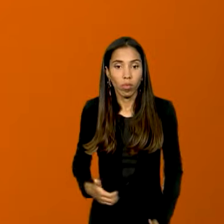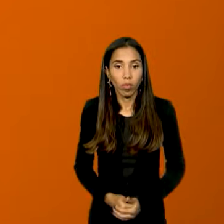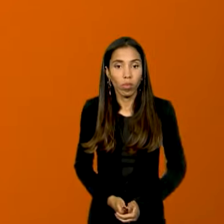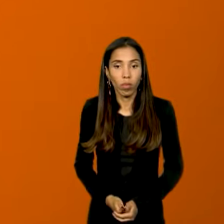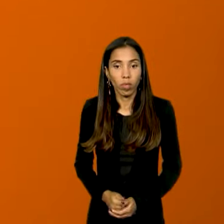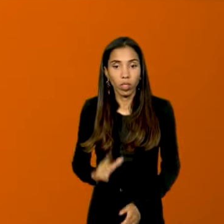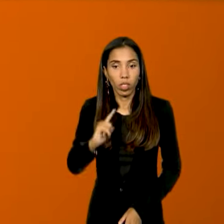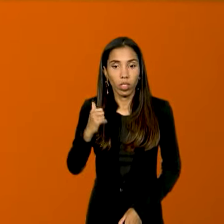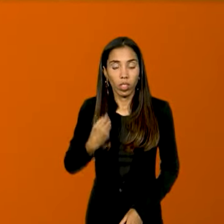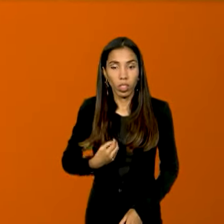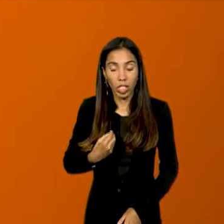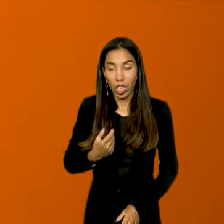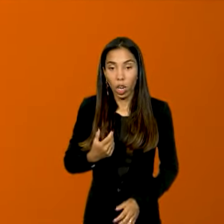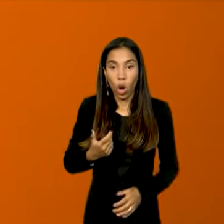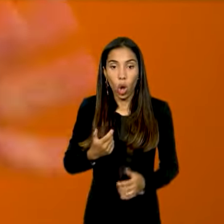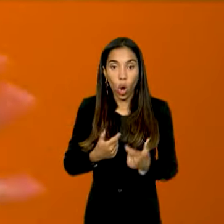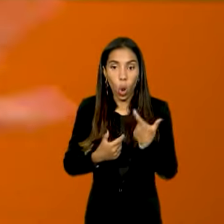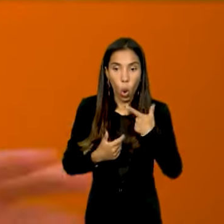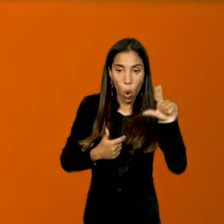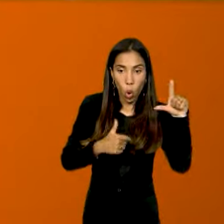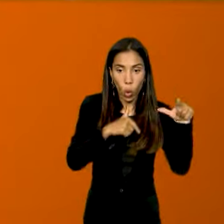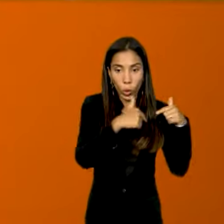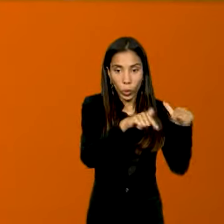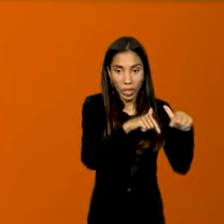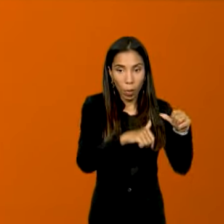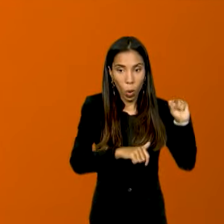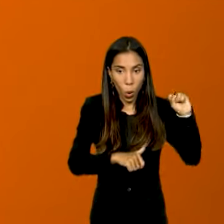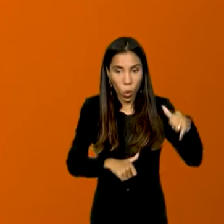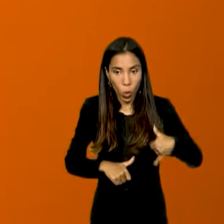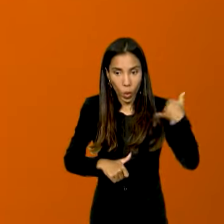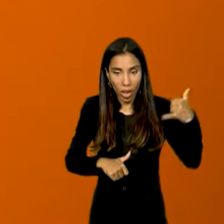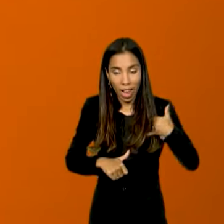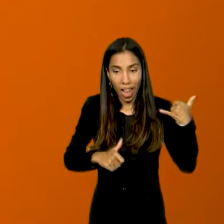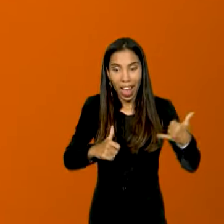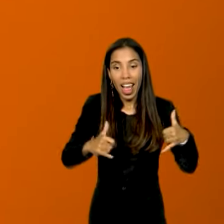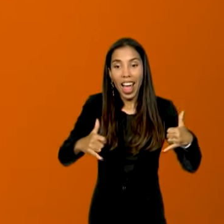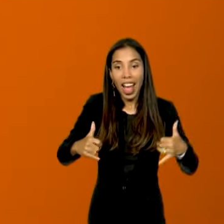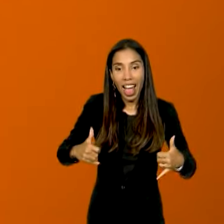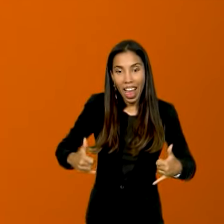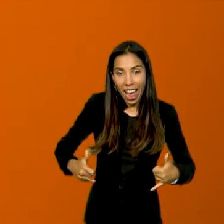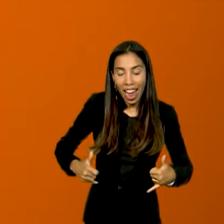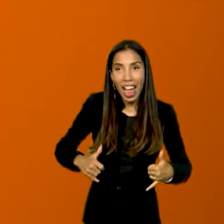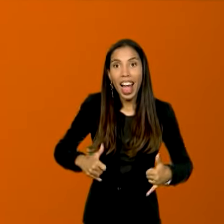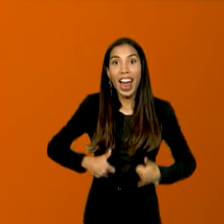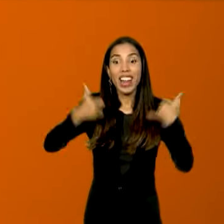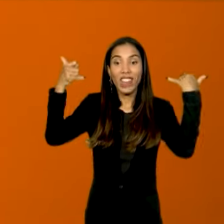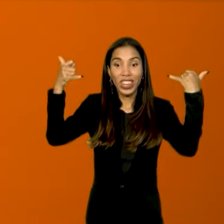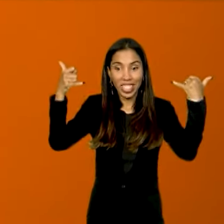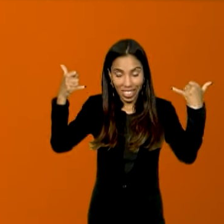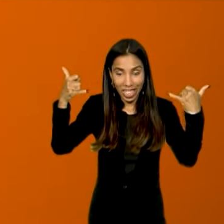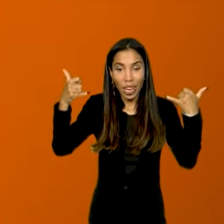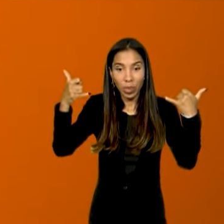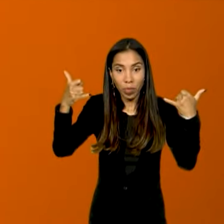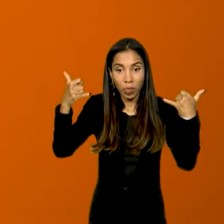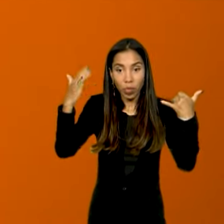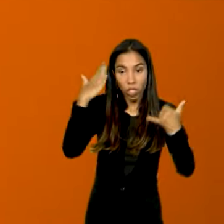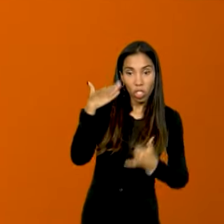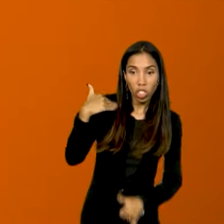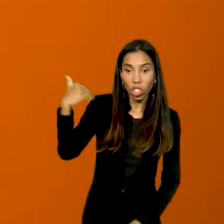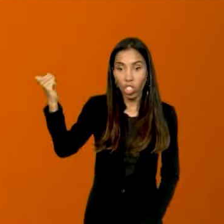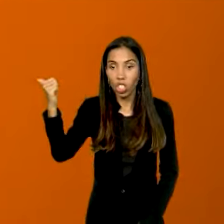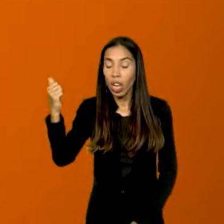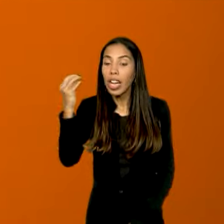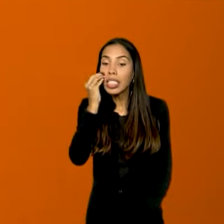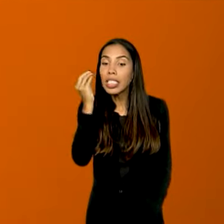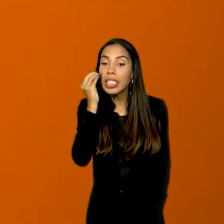tinha acabado de sair de um outro trabalho que eu tinha com 8 anos, e aí eu fiz aniversário na época, e fui chamada pra fazer o